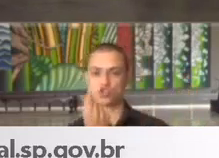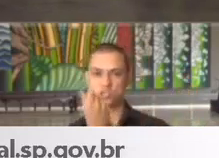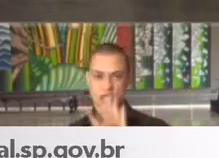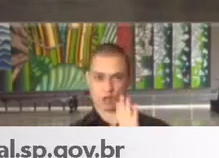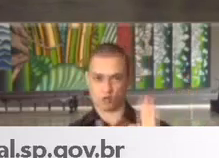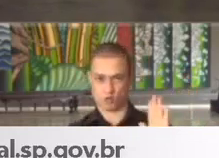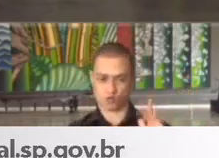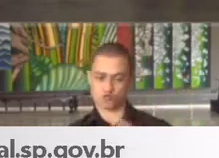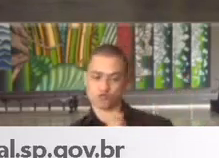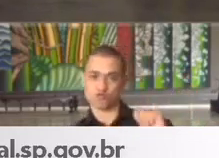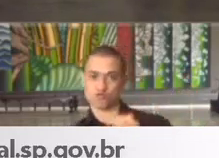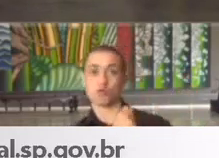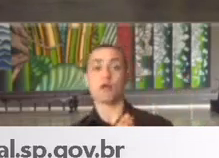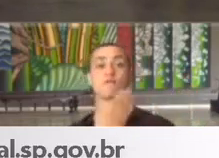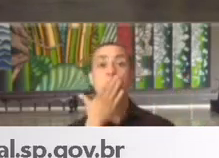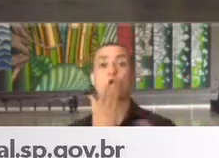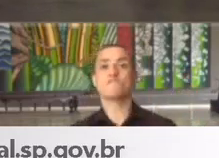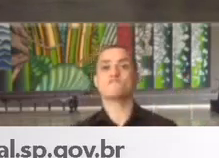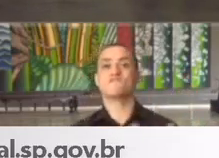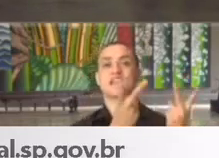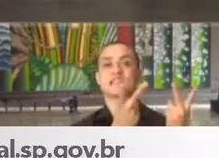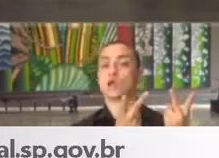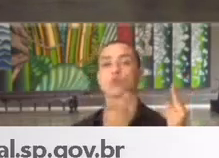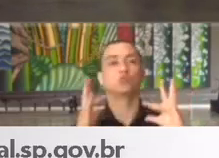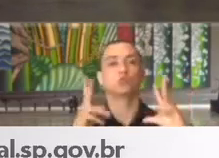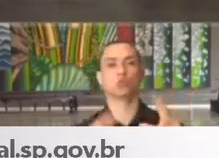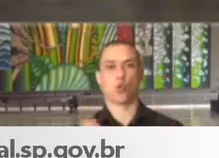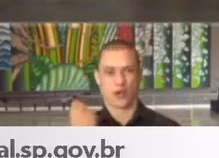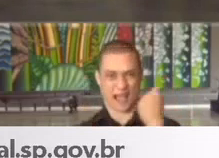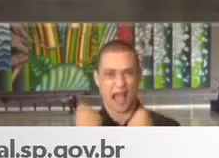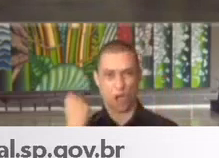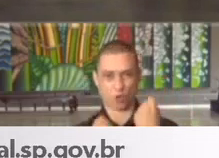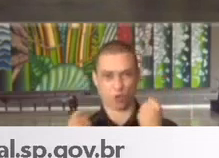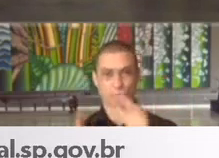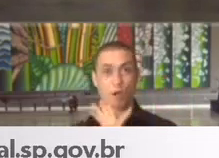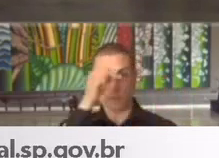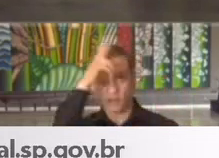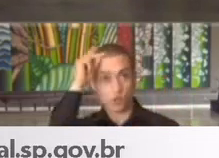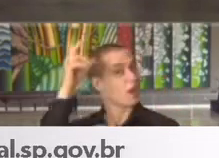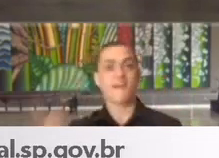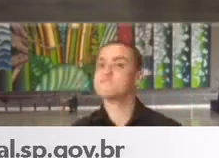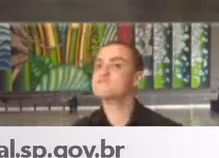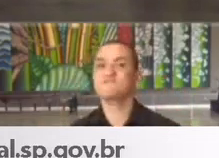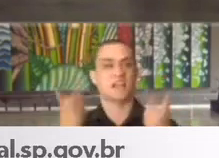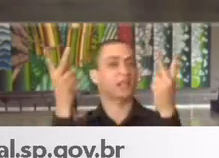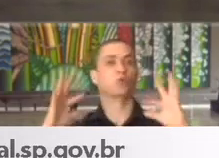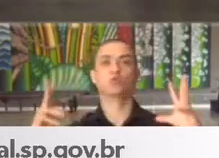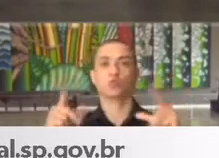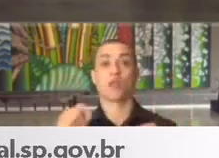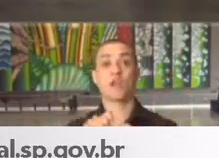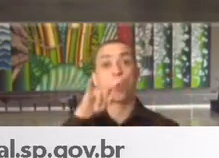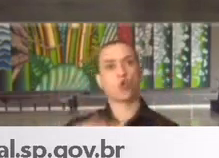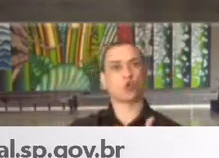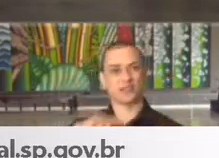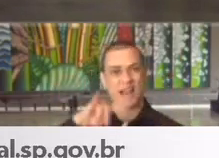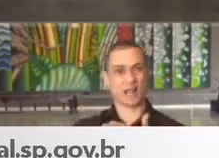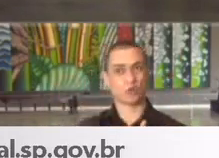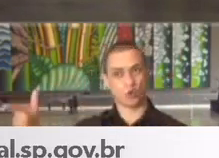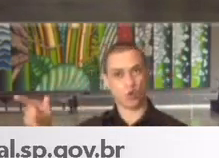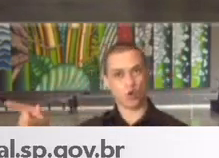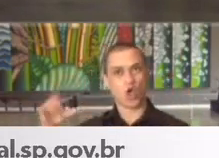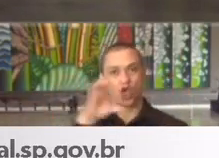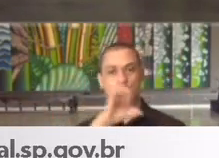públicos, resolveu vender todos os carros da prefeitura e fez, na época, um contrato com a